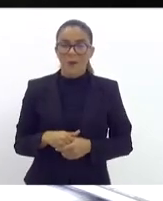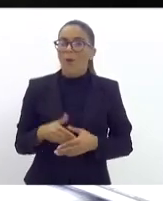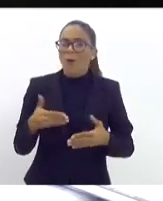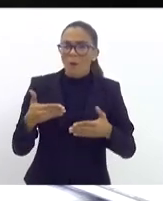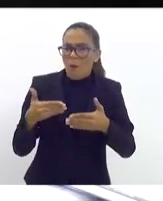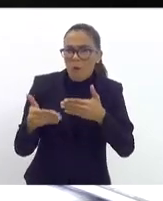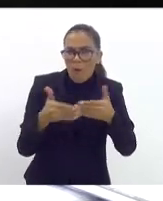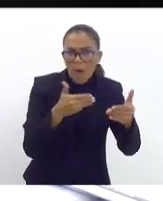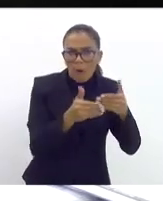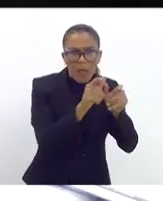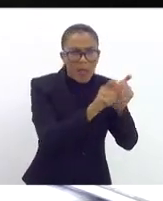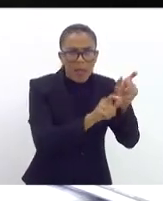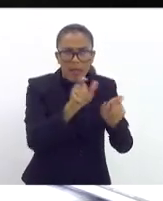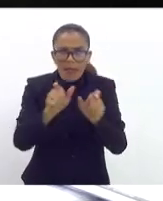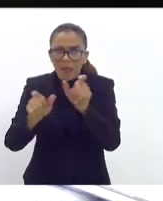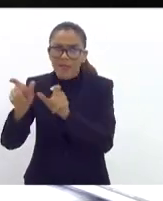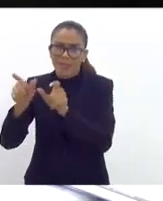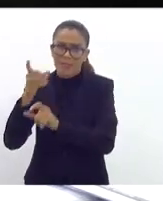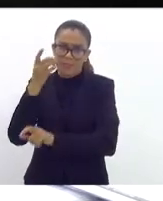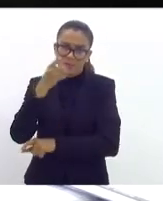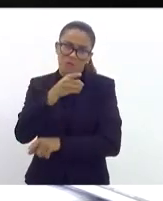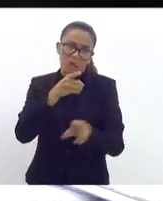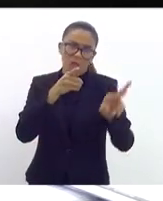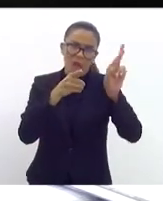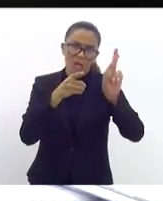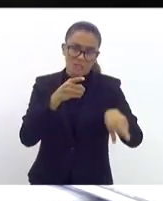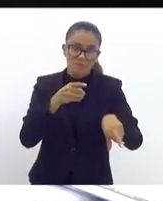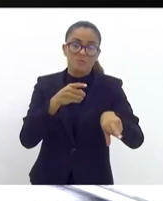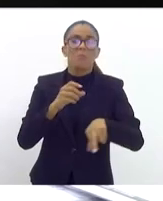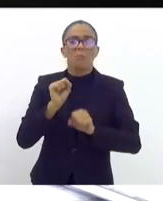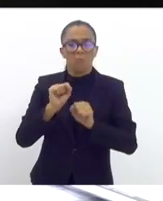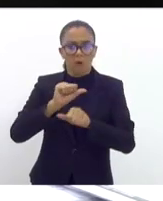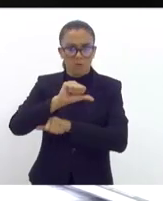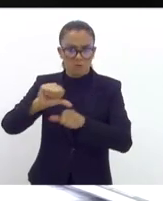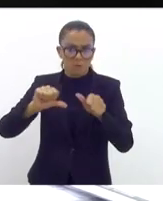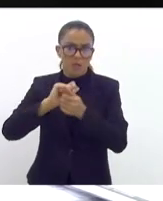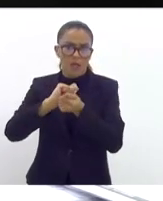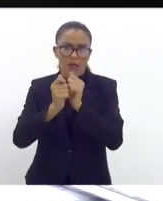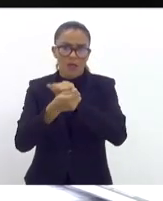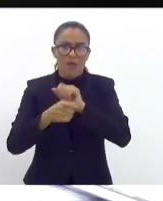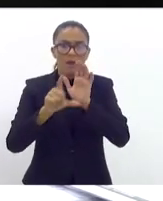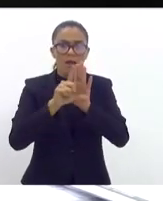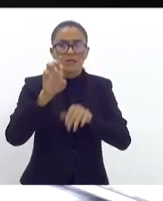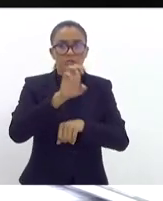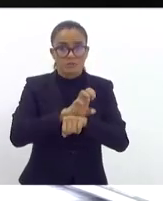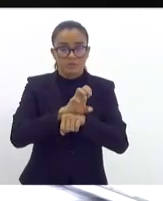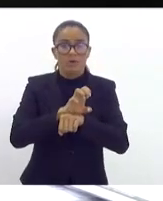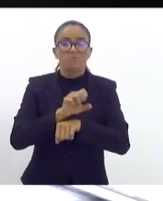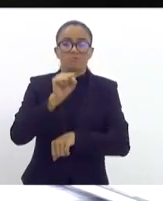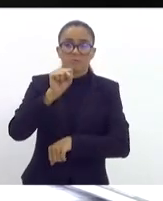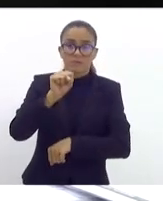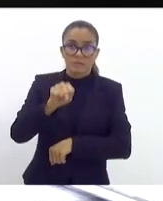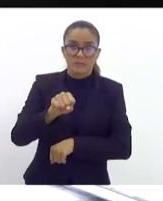Deputado sua excelência tem razão pode alterar uma lei estadual